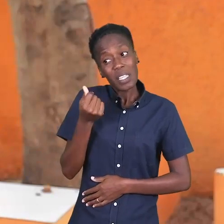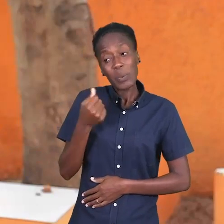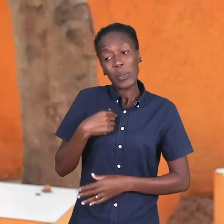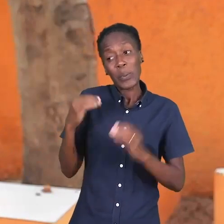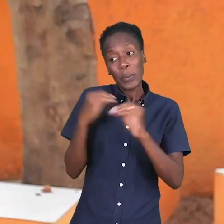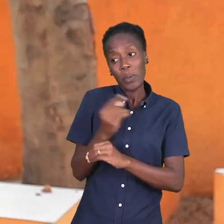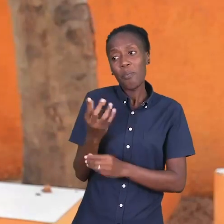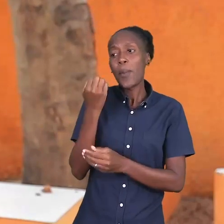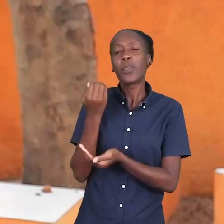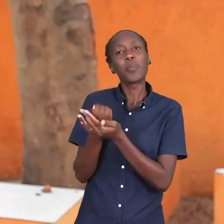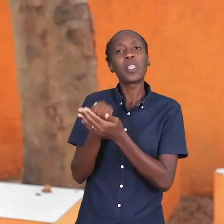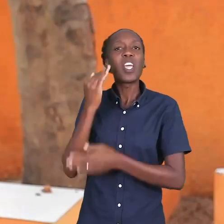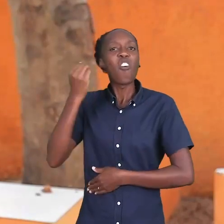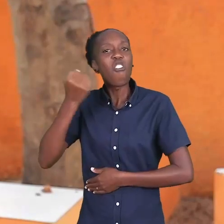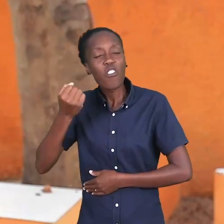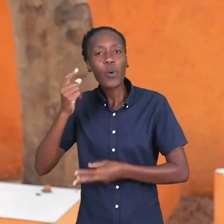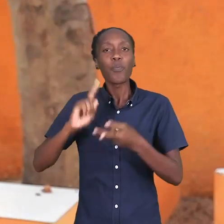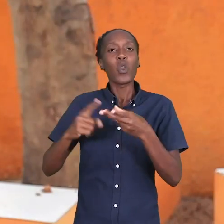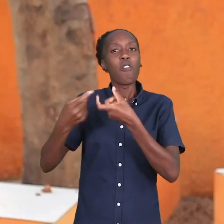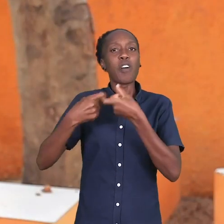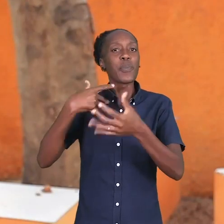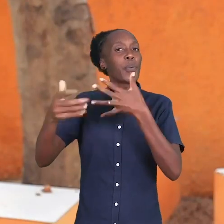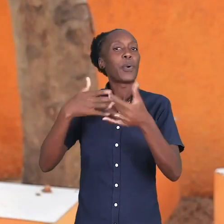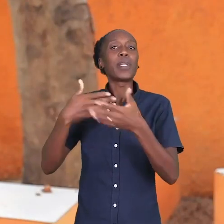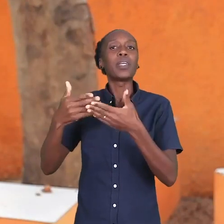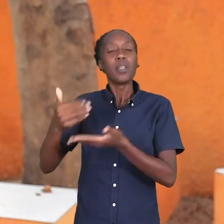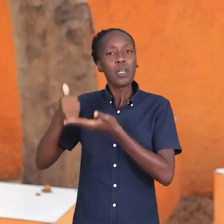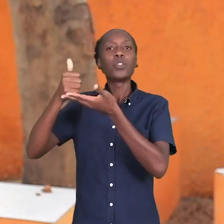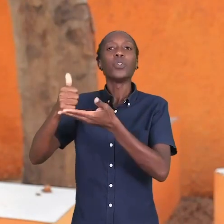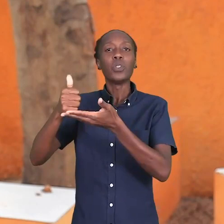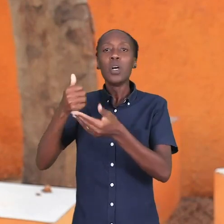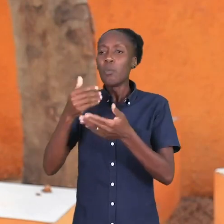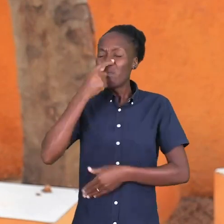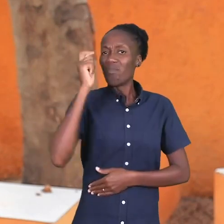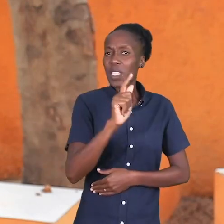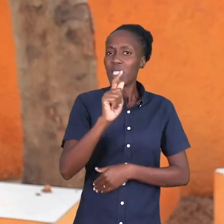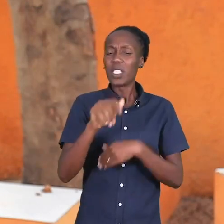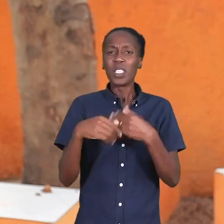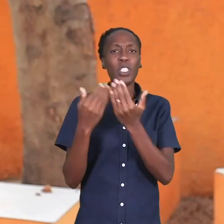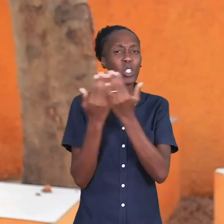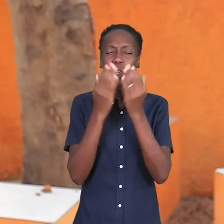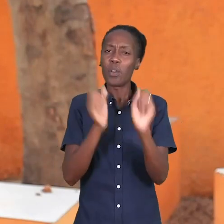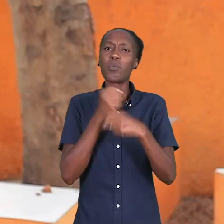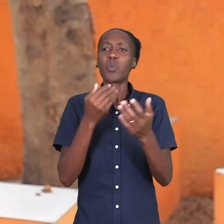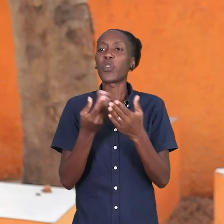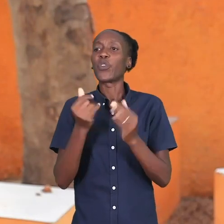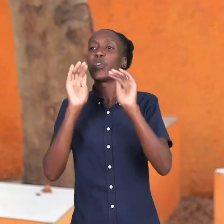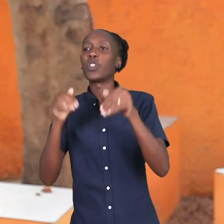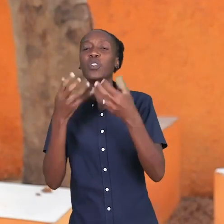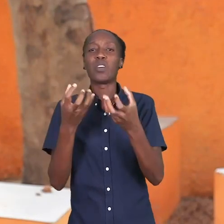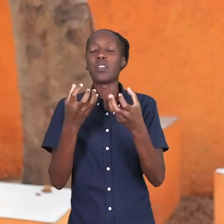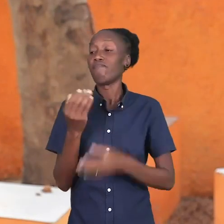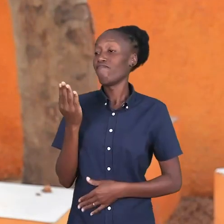avô, pede qualquer pessoa da família. Mas não desistir para a escola, porque não tem dinheiro de chapa, não tem